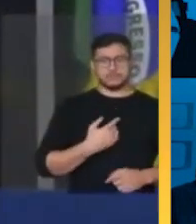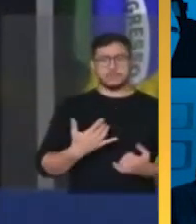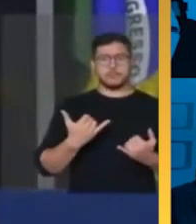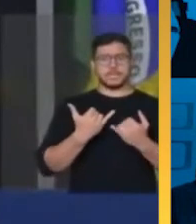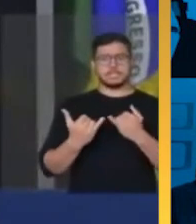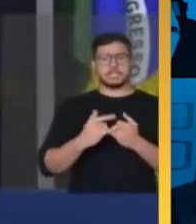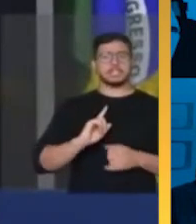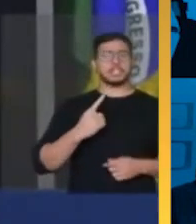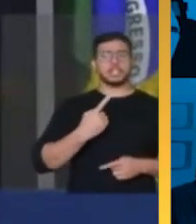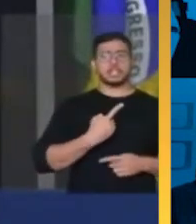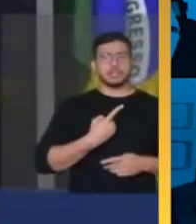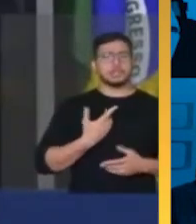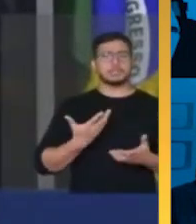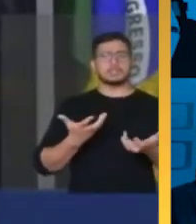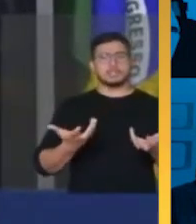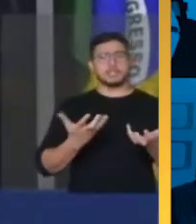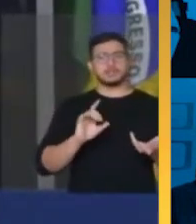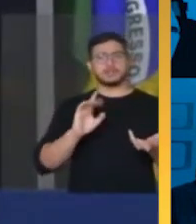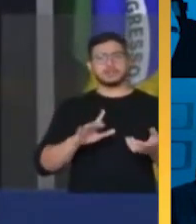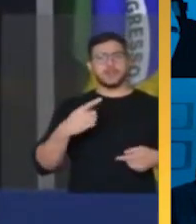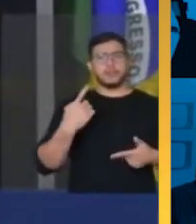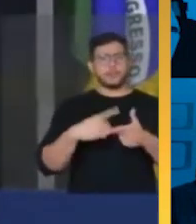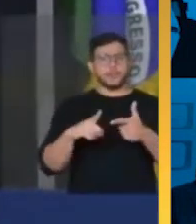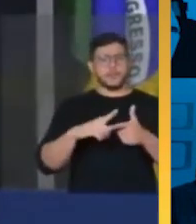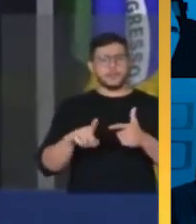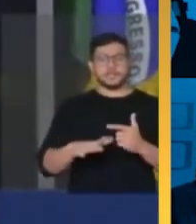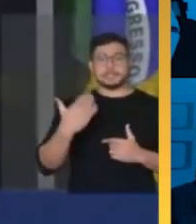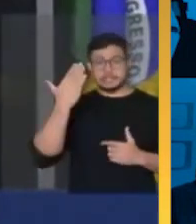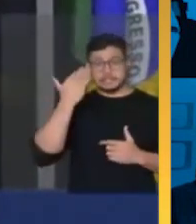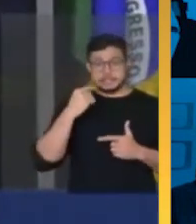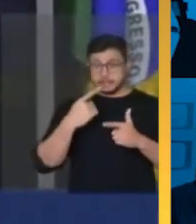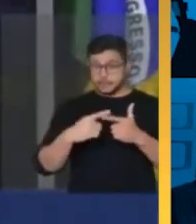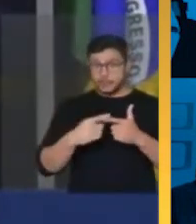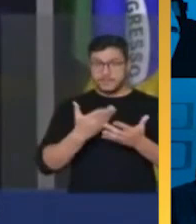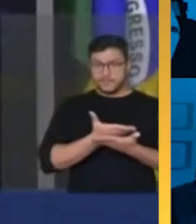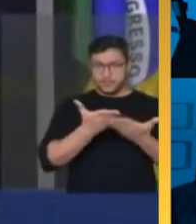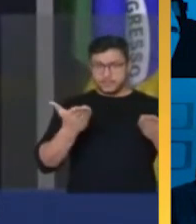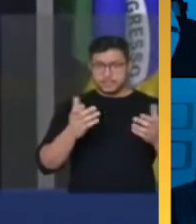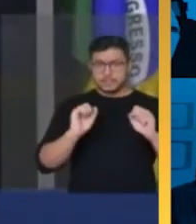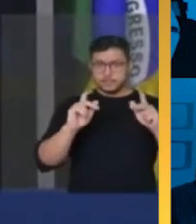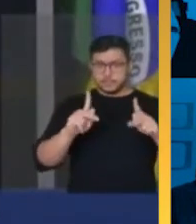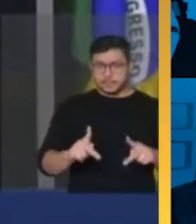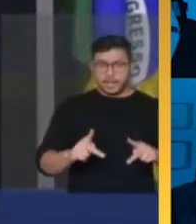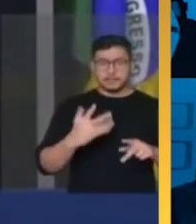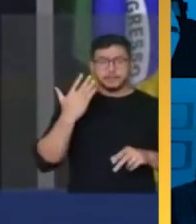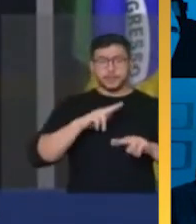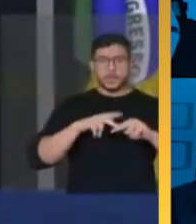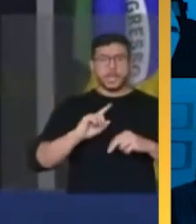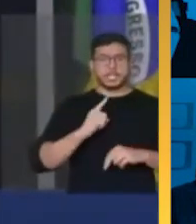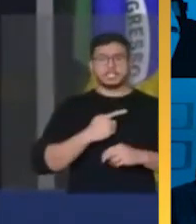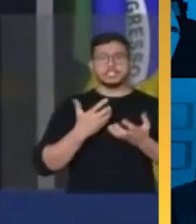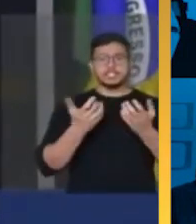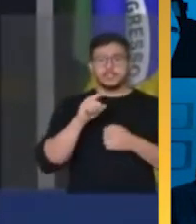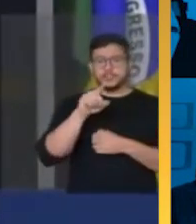como pessoas que estavam trazendo problemas. Sabe por que aposentado e pensionista? Porque nós queríamos que